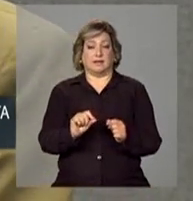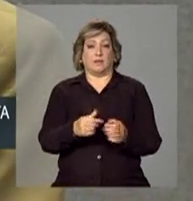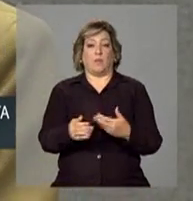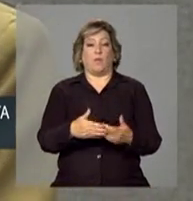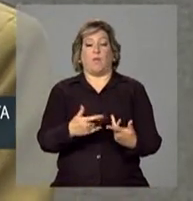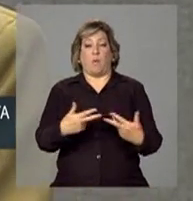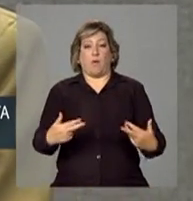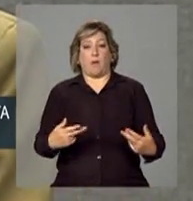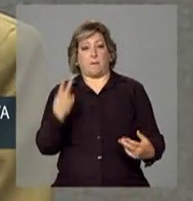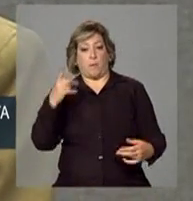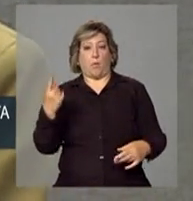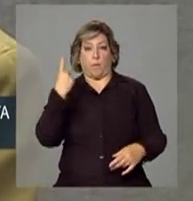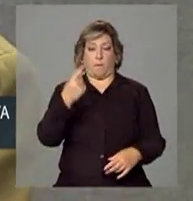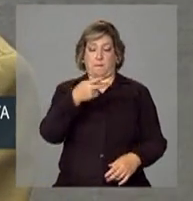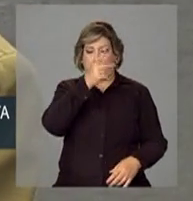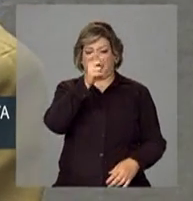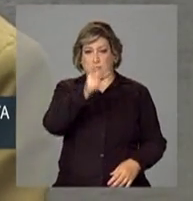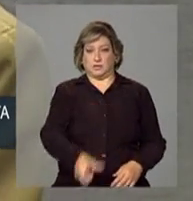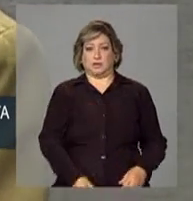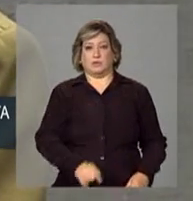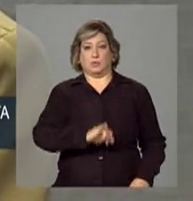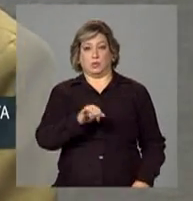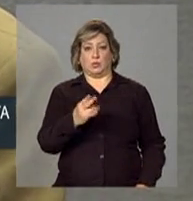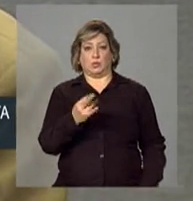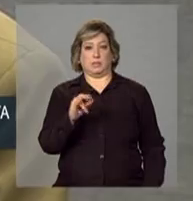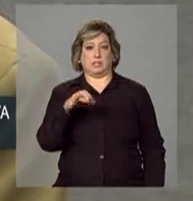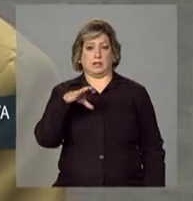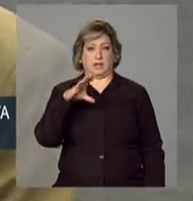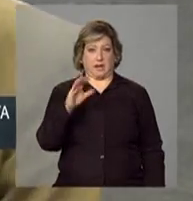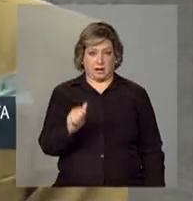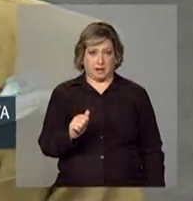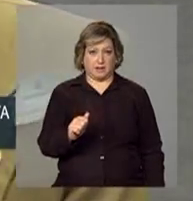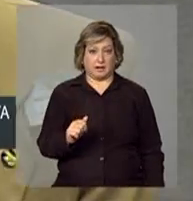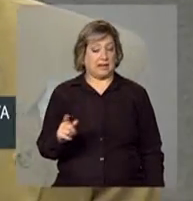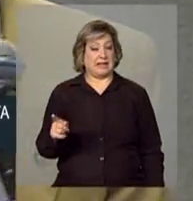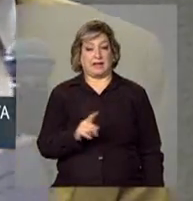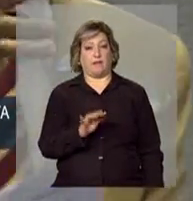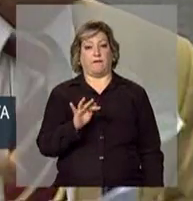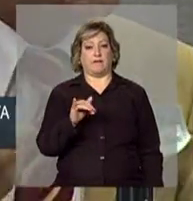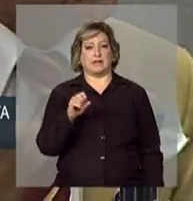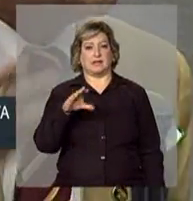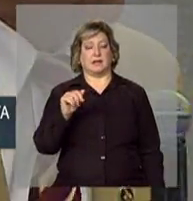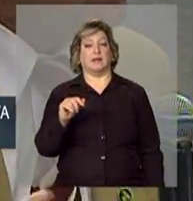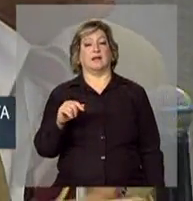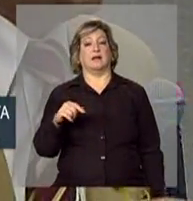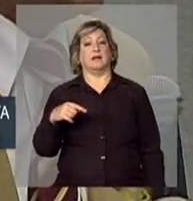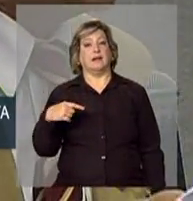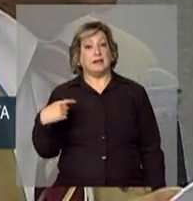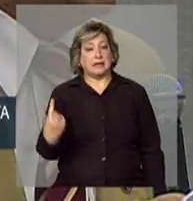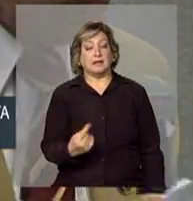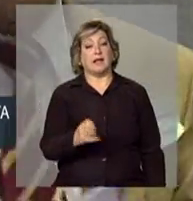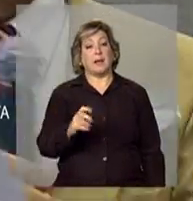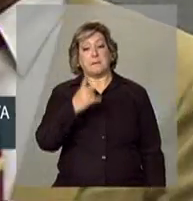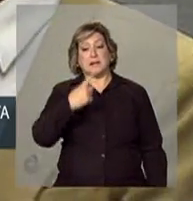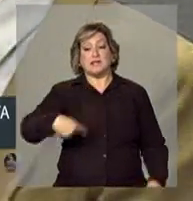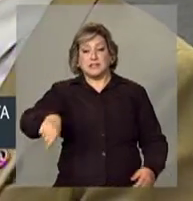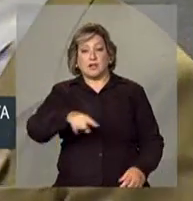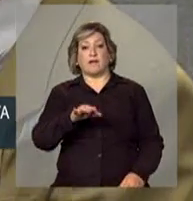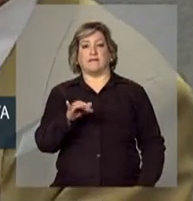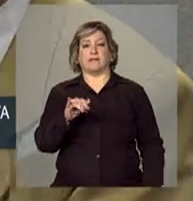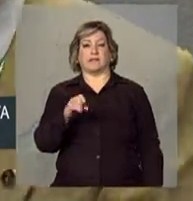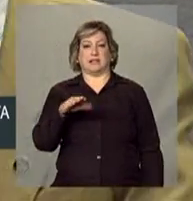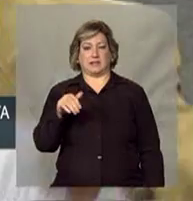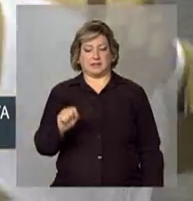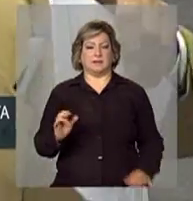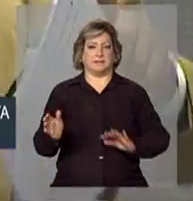por uma pessoa ficta, uma pessoa jurídica e não física, são as pessoas físicas. Muito bem. E,